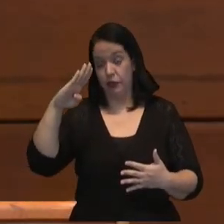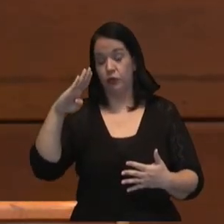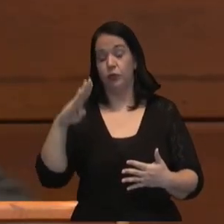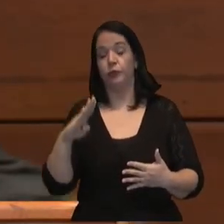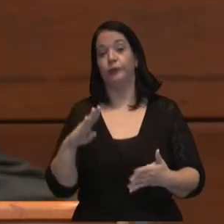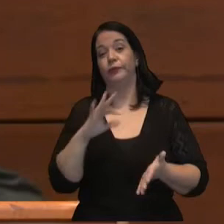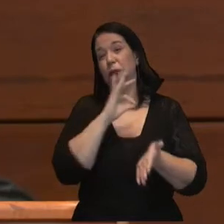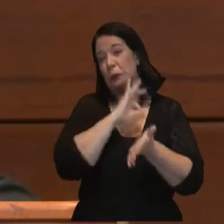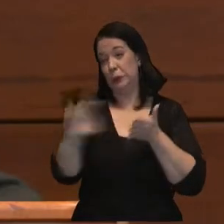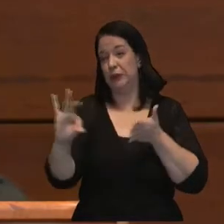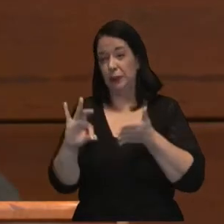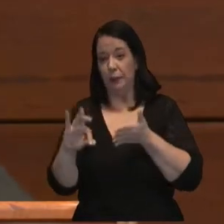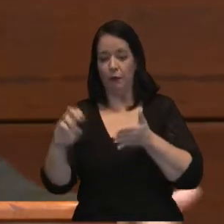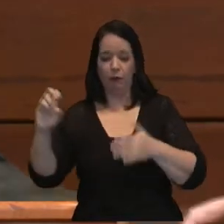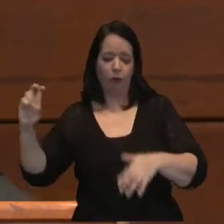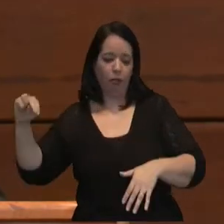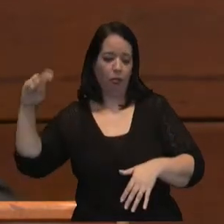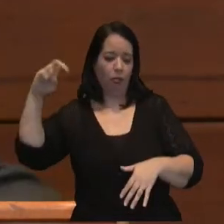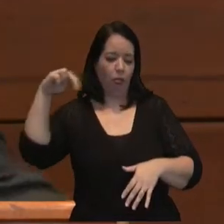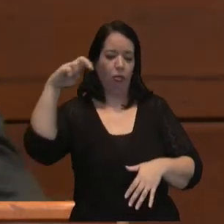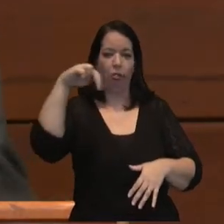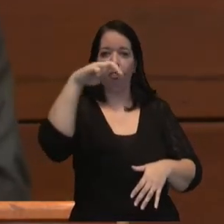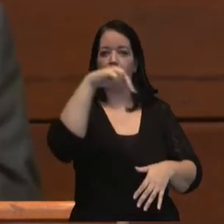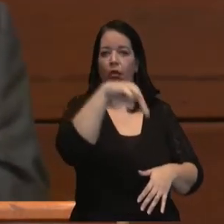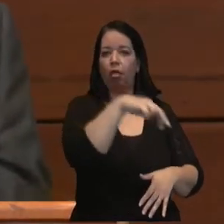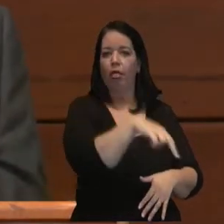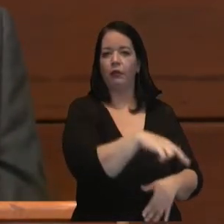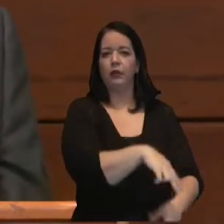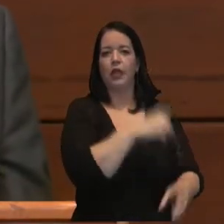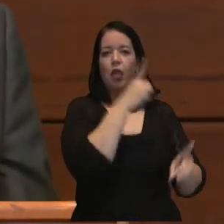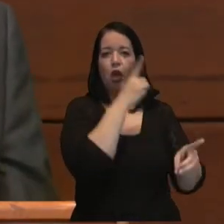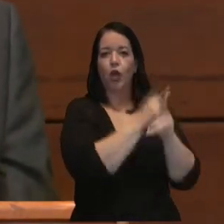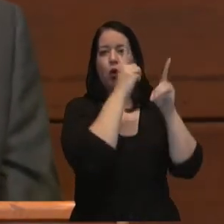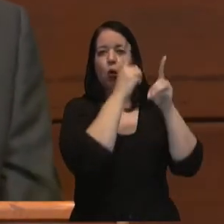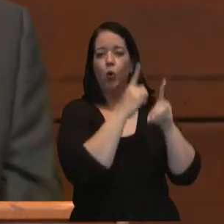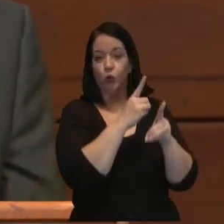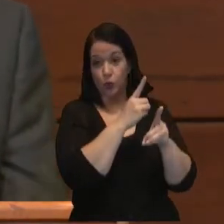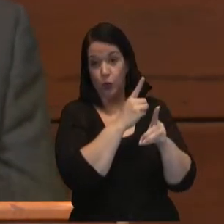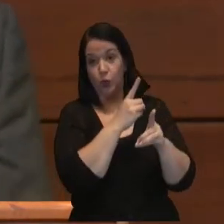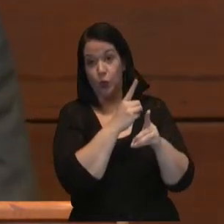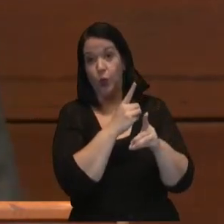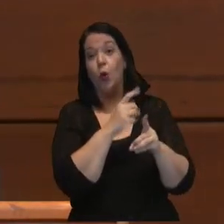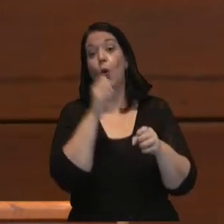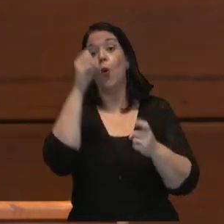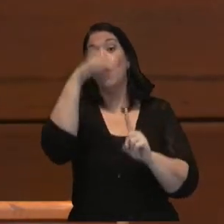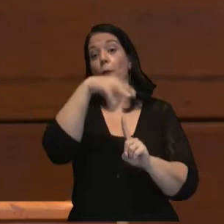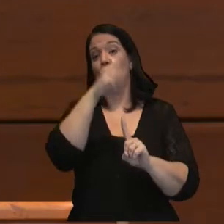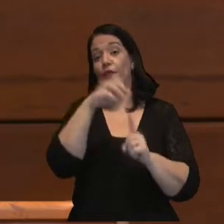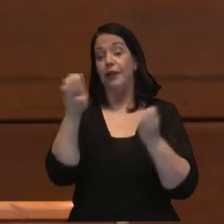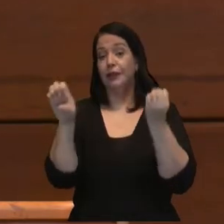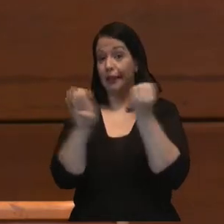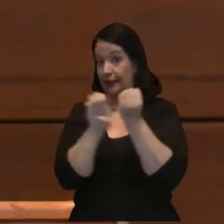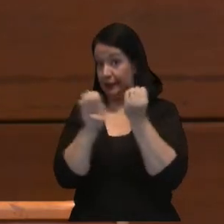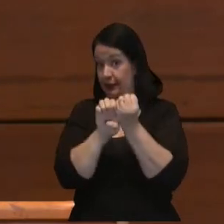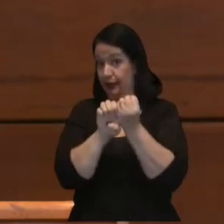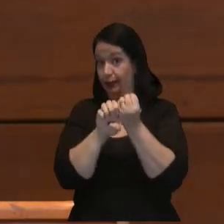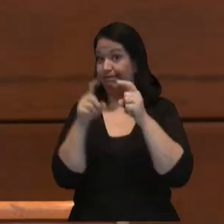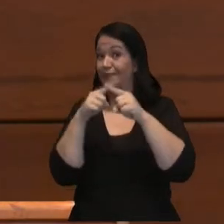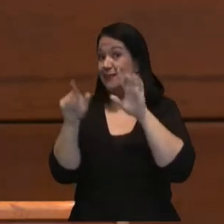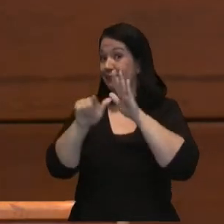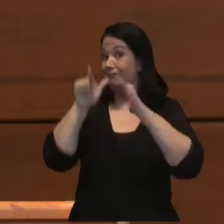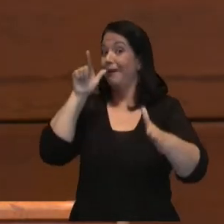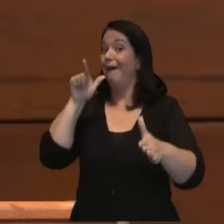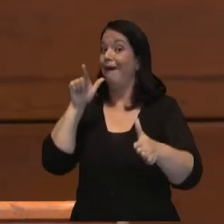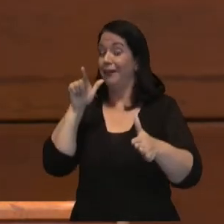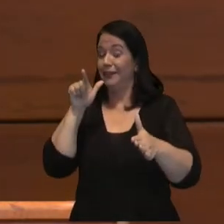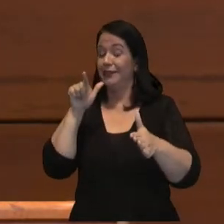perguntaram: escute, quem é esse Eliseu? Ele disse: antes que esses homens chegassem, Eliseu fez uma oração e disse: Senhor,